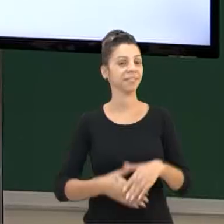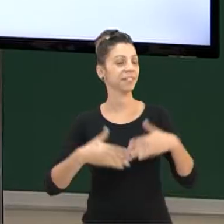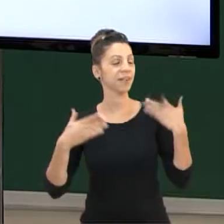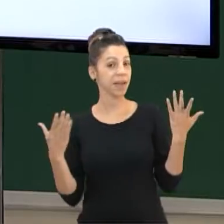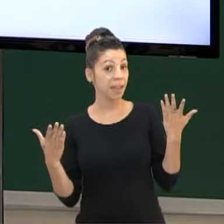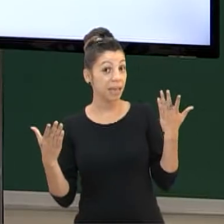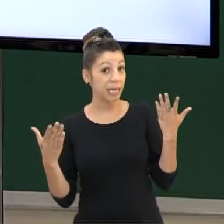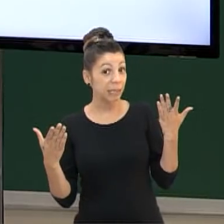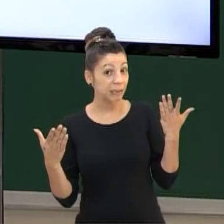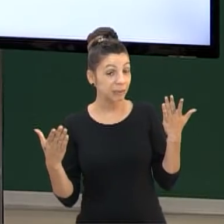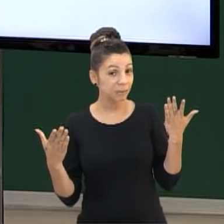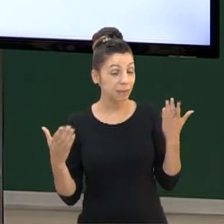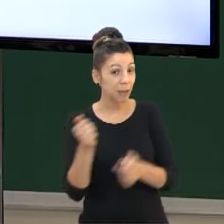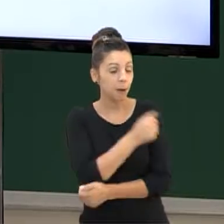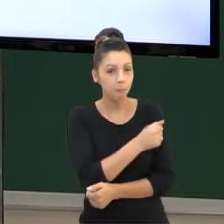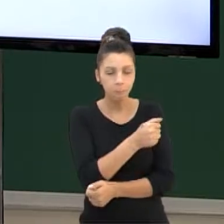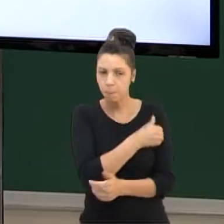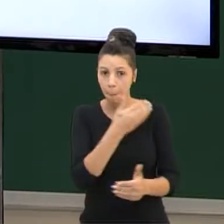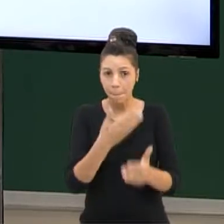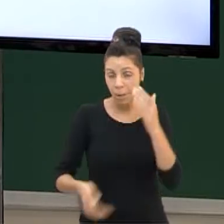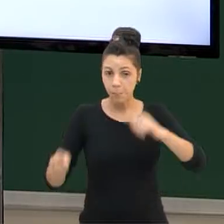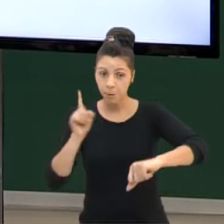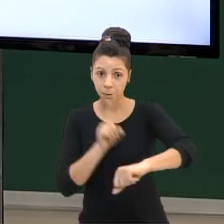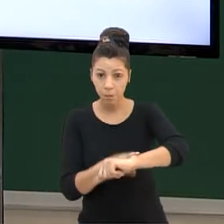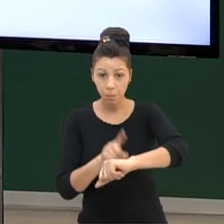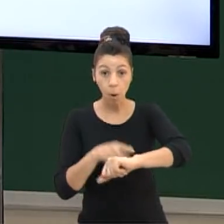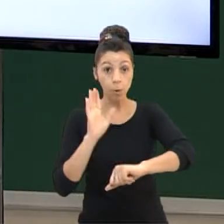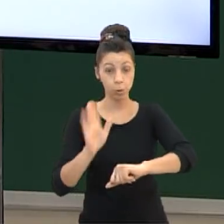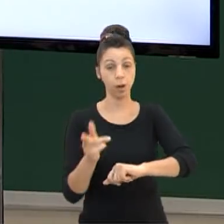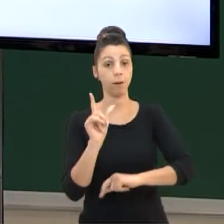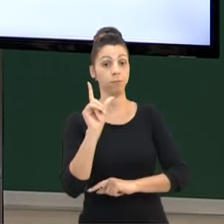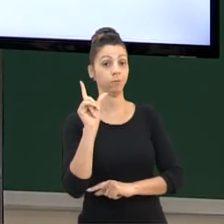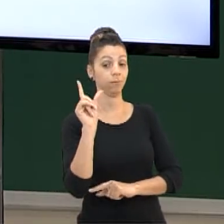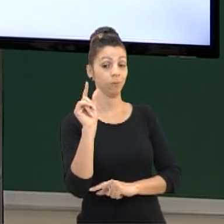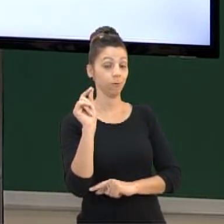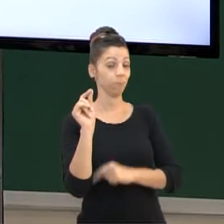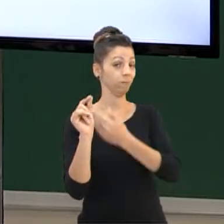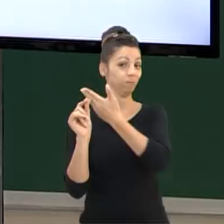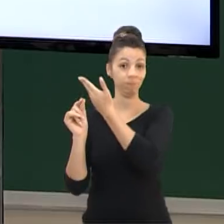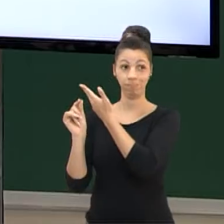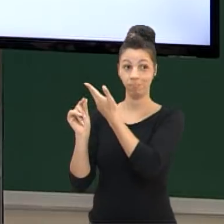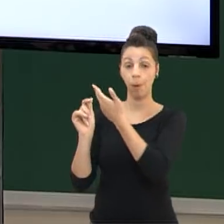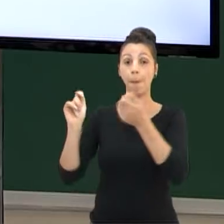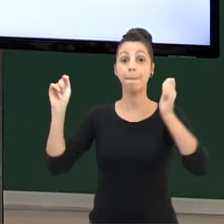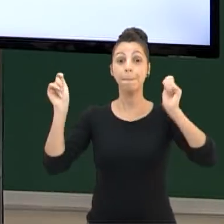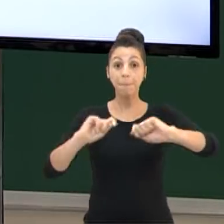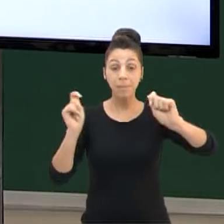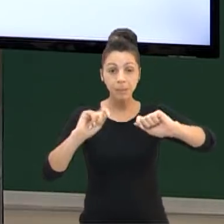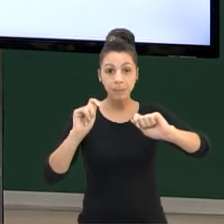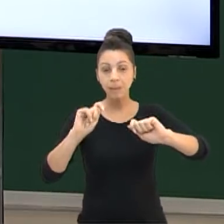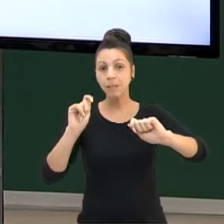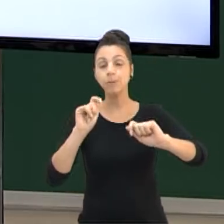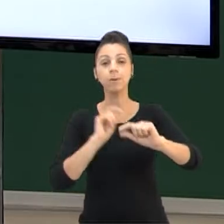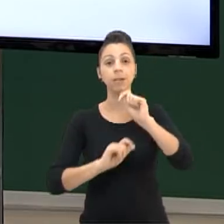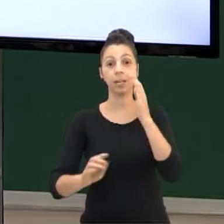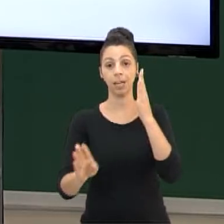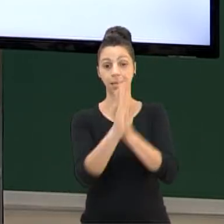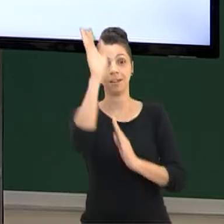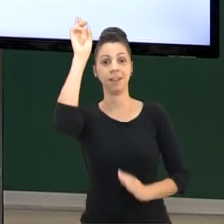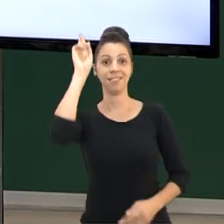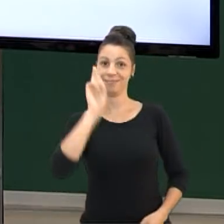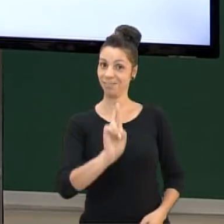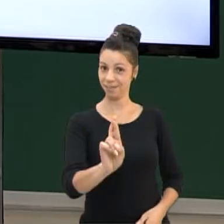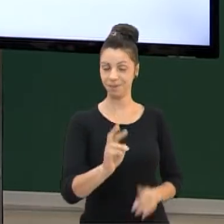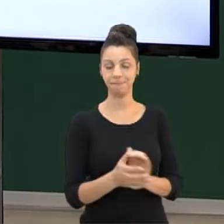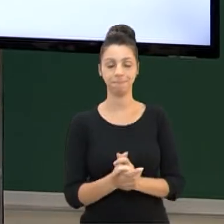Ei, turma! Perde tempo não, já peguei o giz, ó. Quando eu pego o giz, sabe que tem que ter uma resolução. Então,